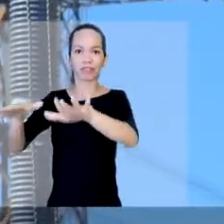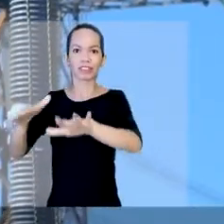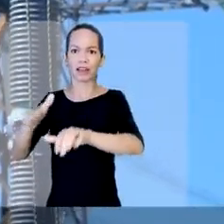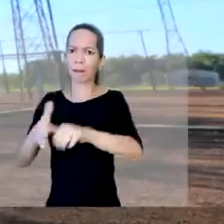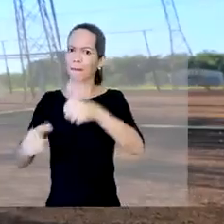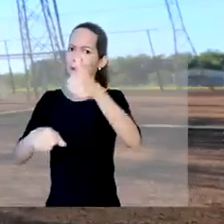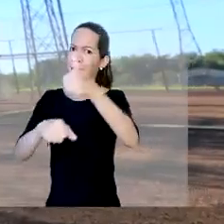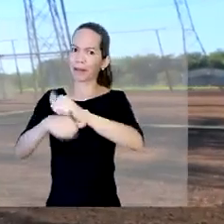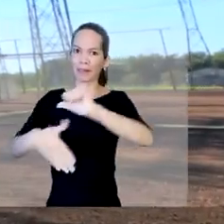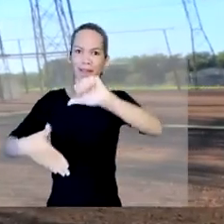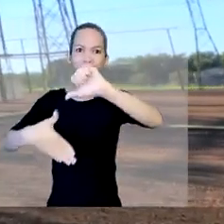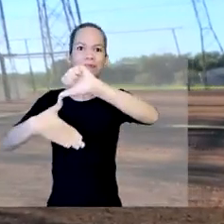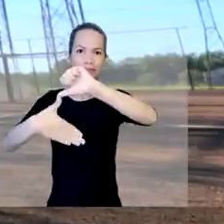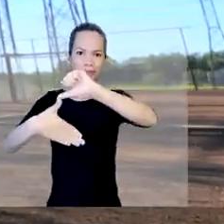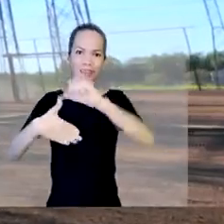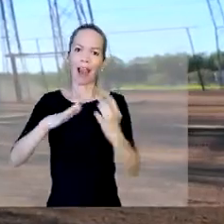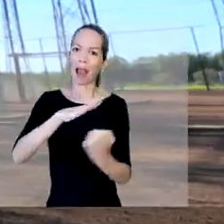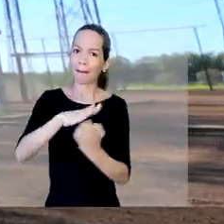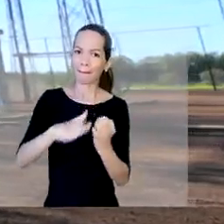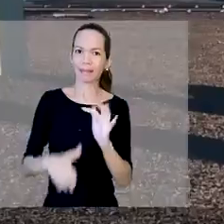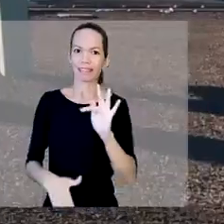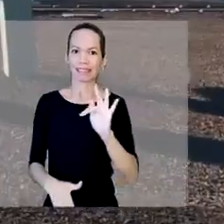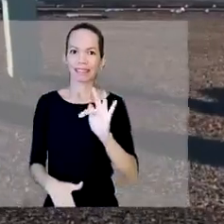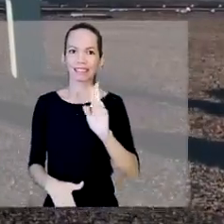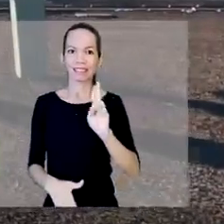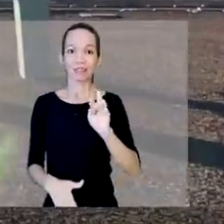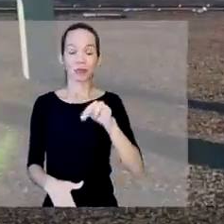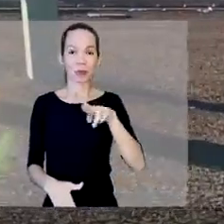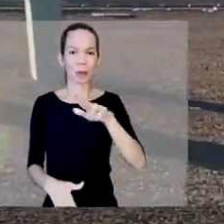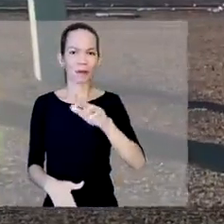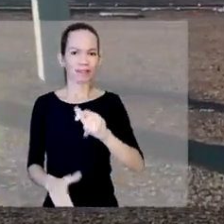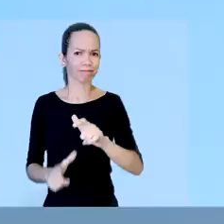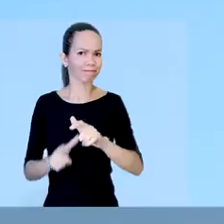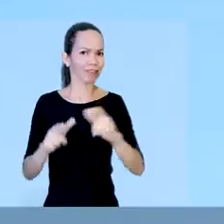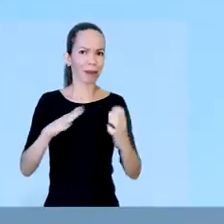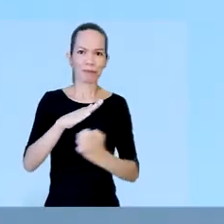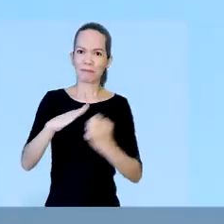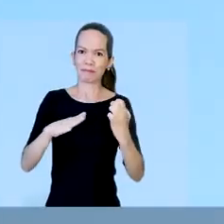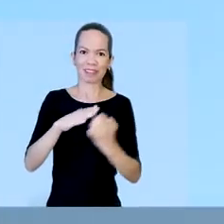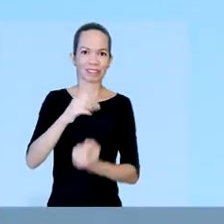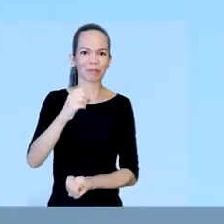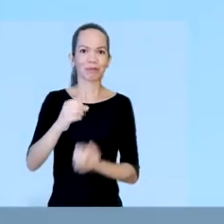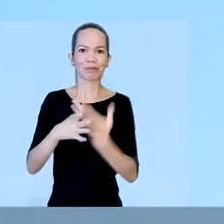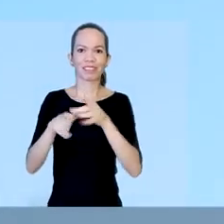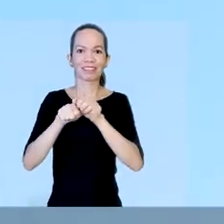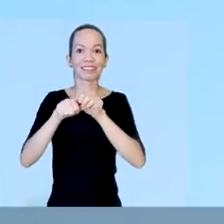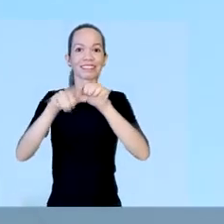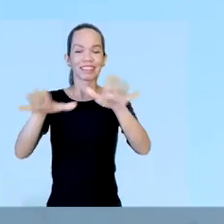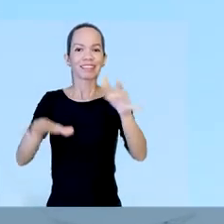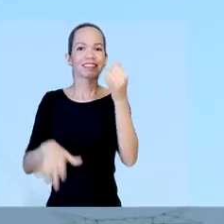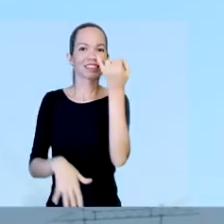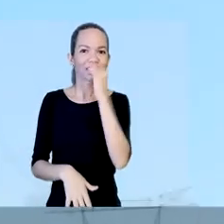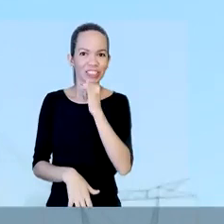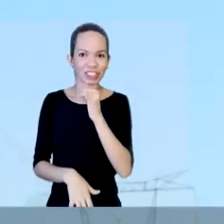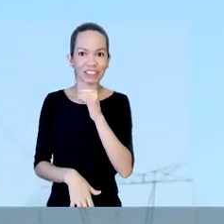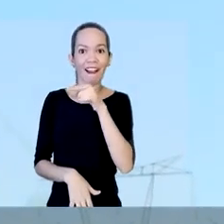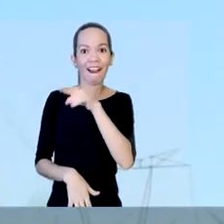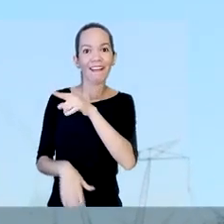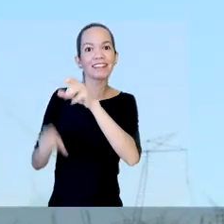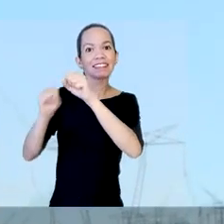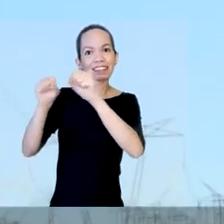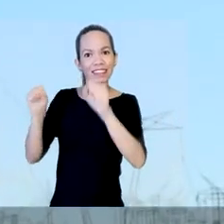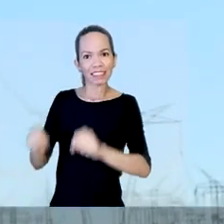América Latina. Construído e mantido por Furnas, uma das maiores empresas de geração e transmissão de energia do país,